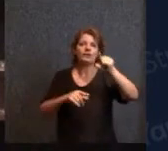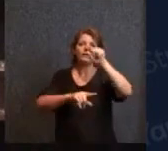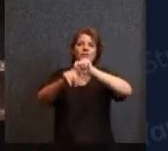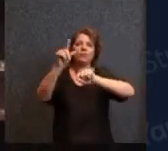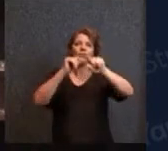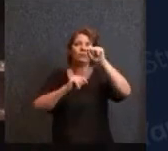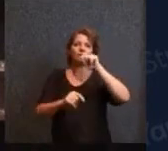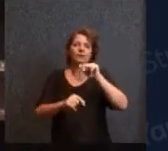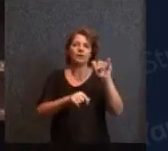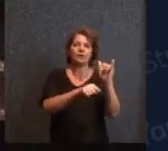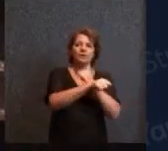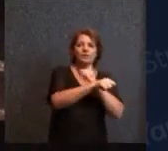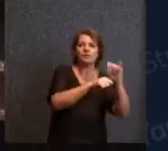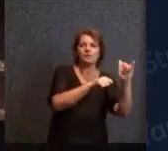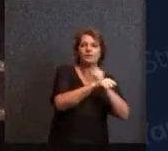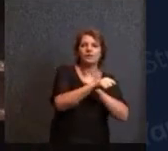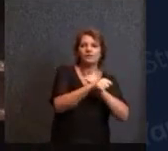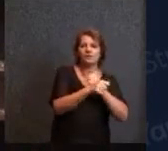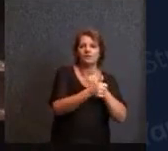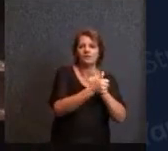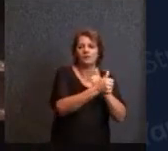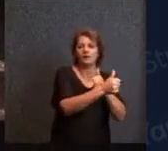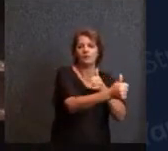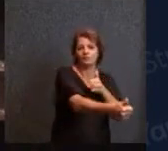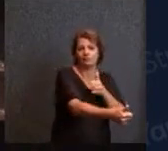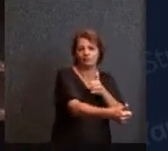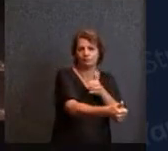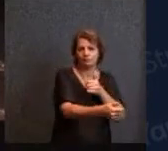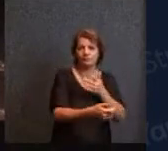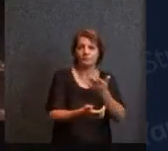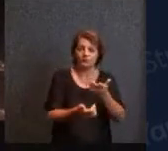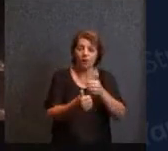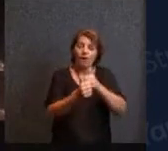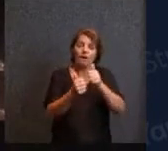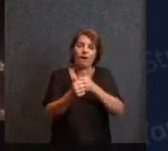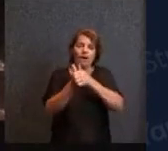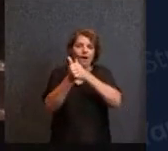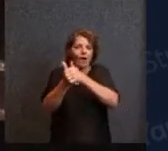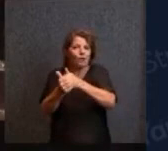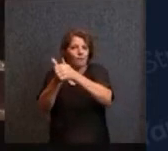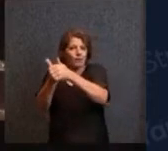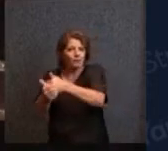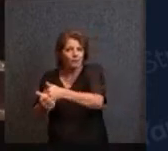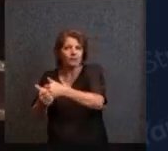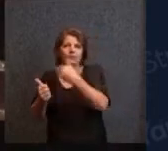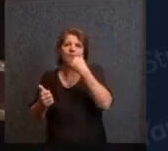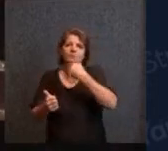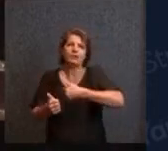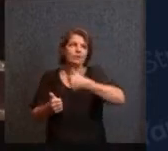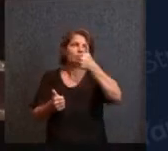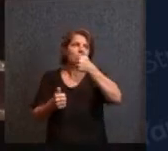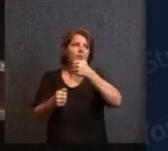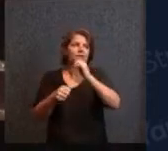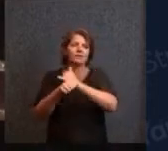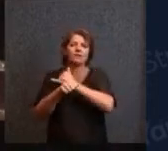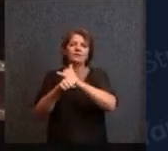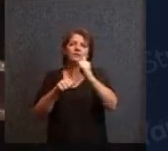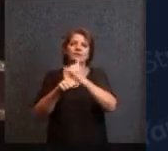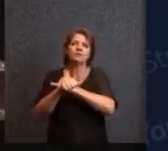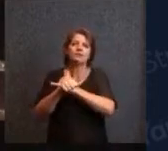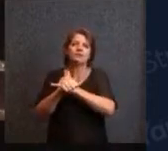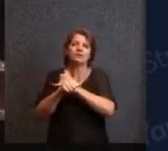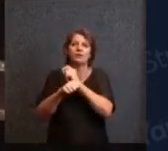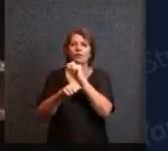intervenção. Um bom acompanhamento gera as melhores intervenções. E são